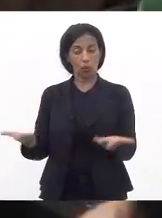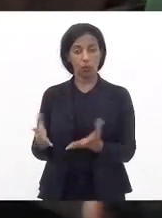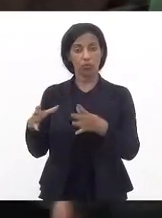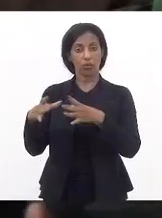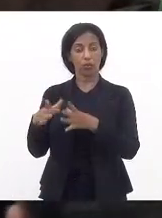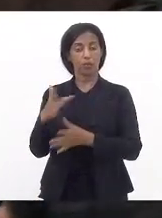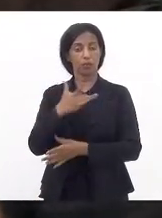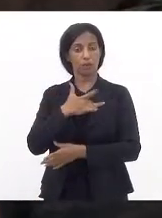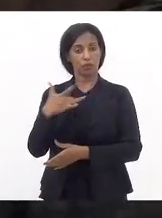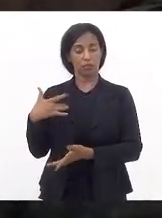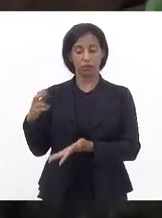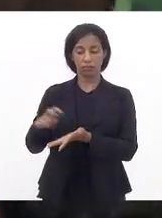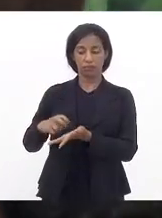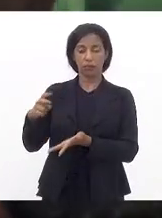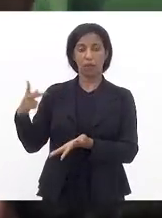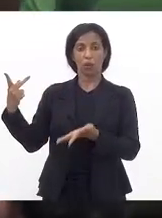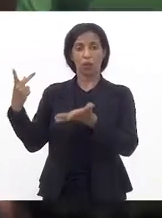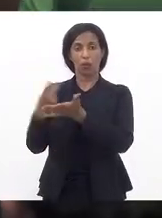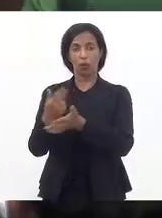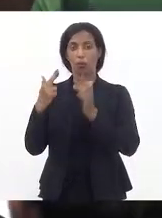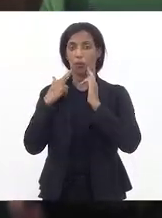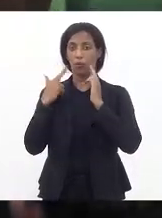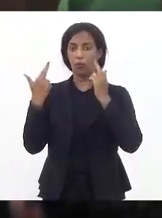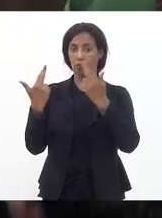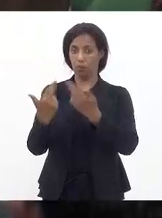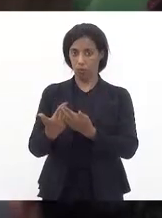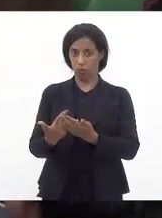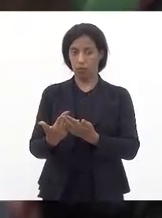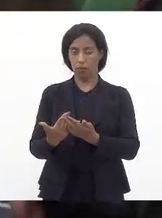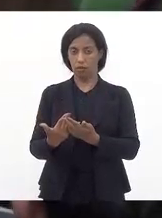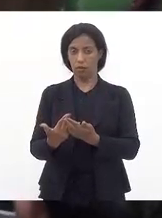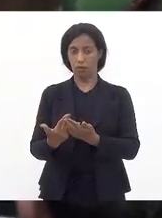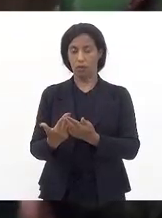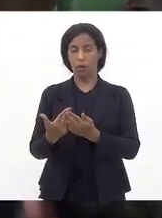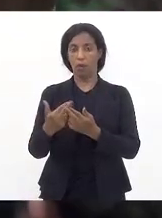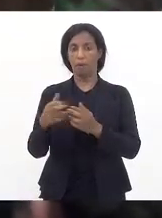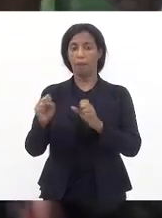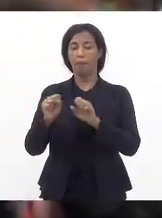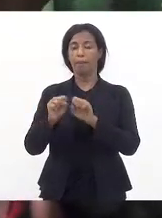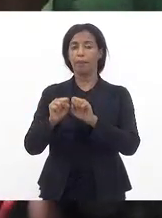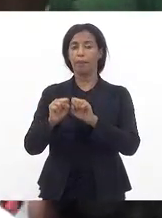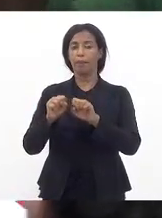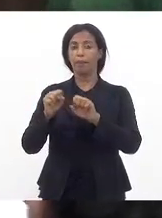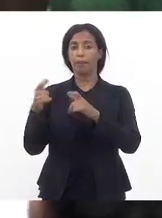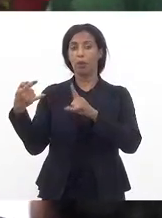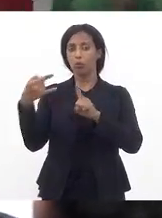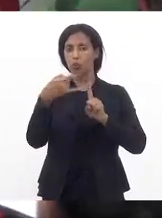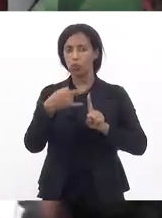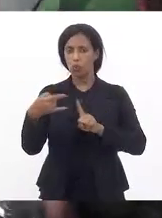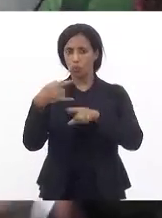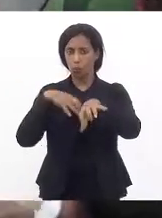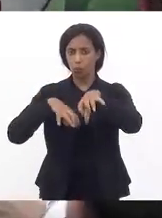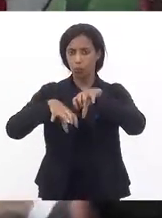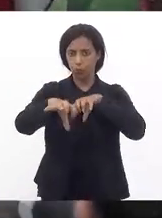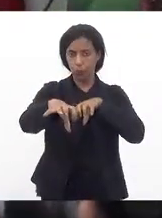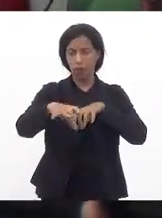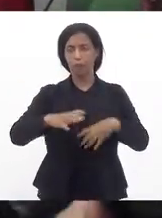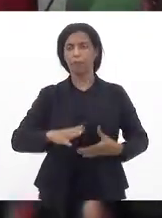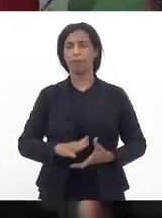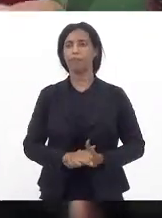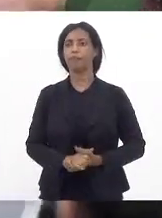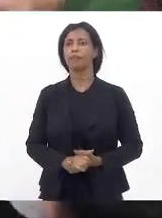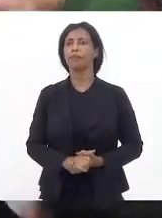comissão de saúde realizou uma uma reunião pelo sistema azul em sistema remoto